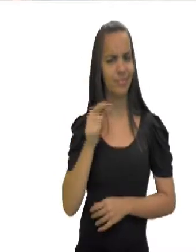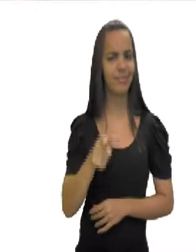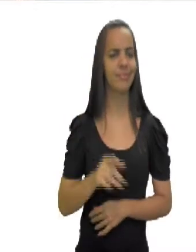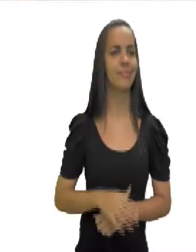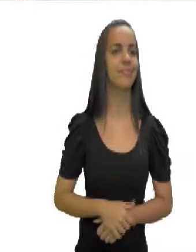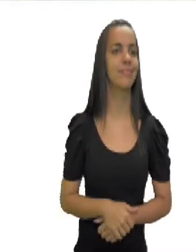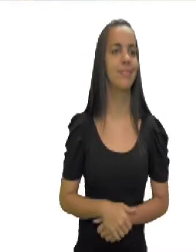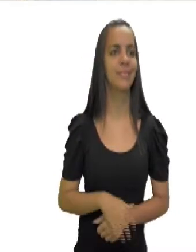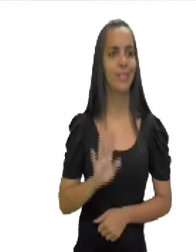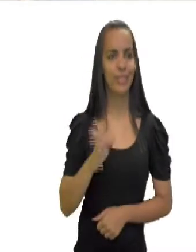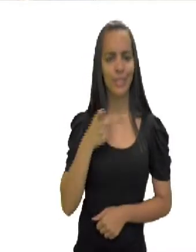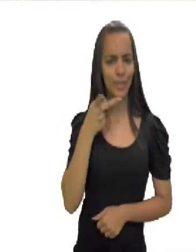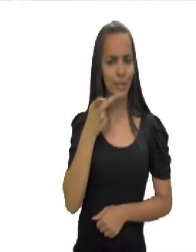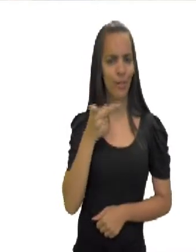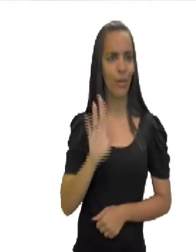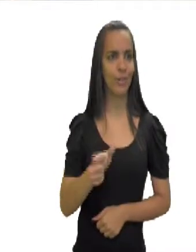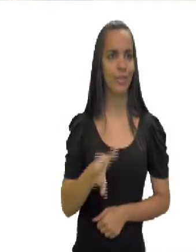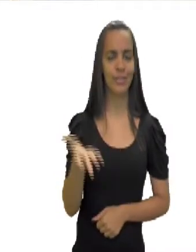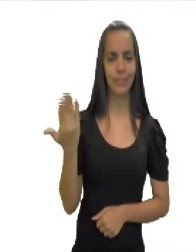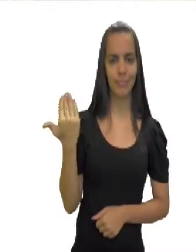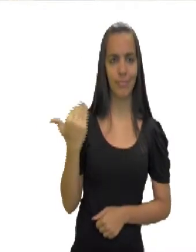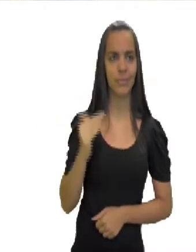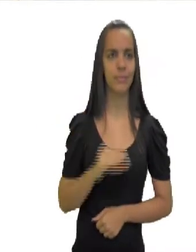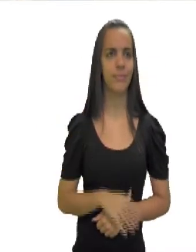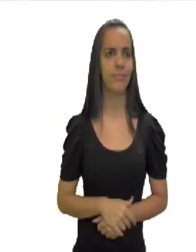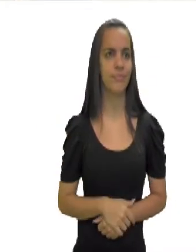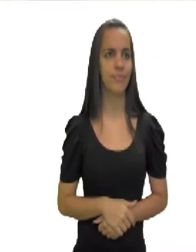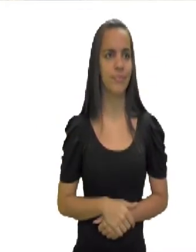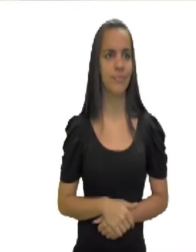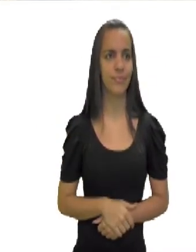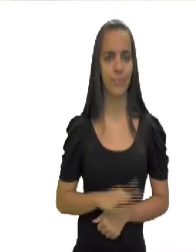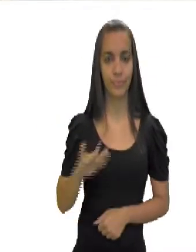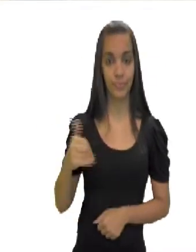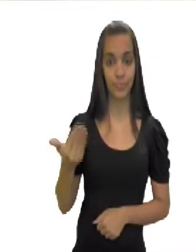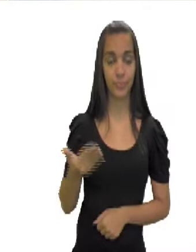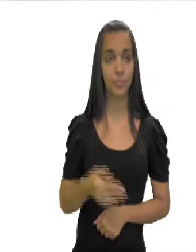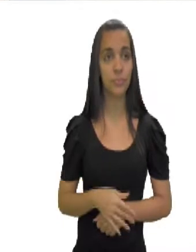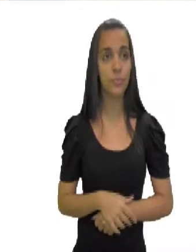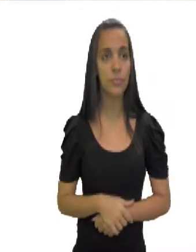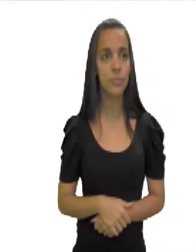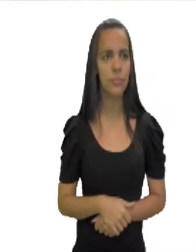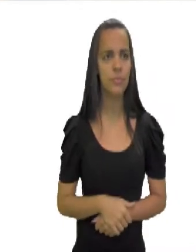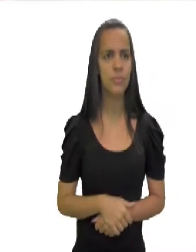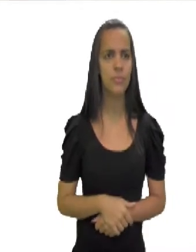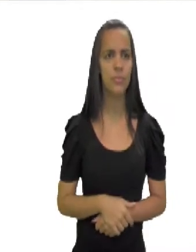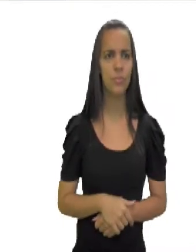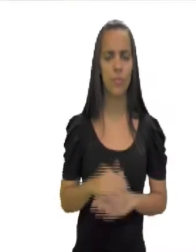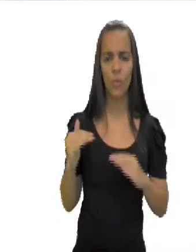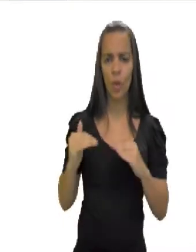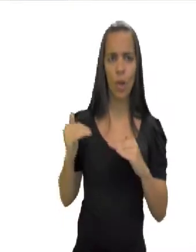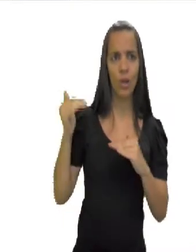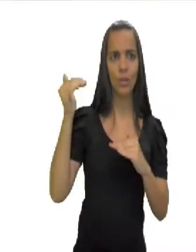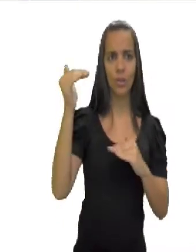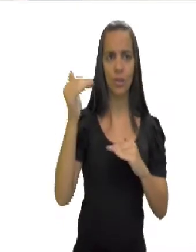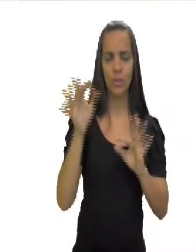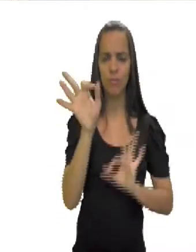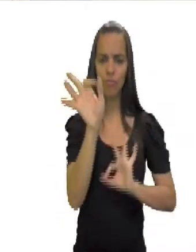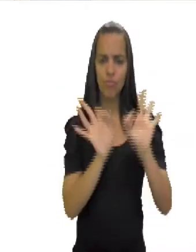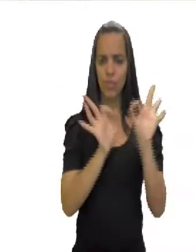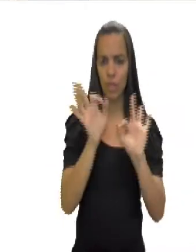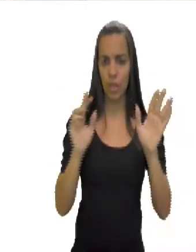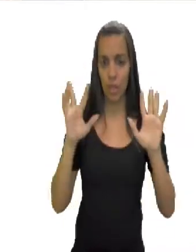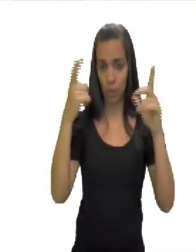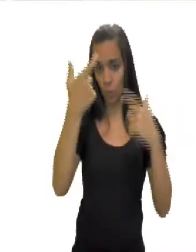gente só está revisando aqui para seguir para o próximo assunto. Então, os níveis de organização do